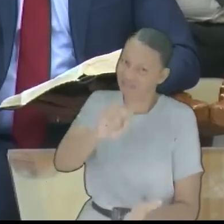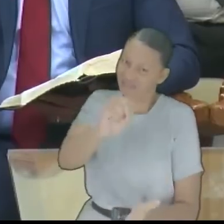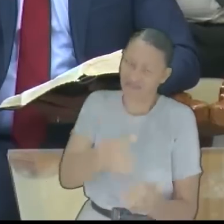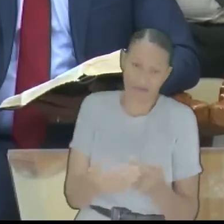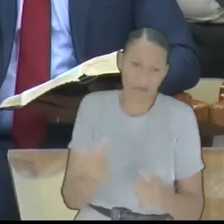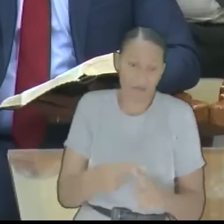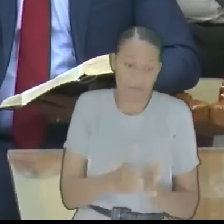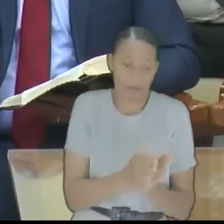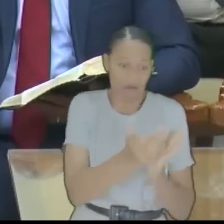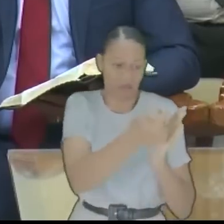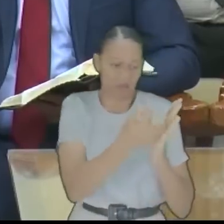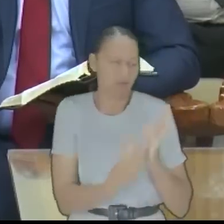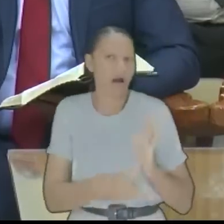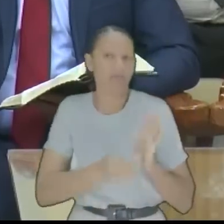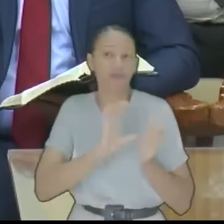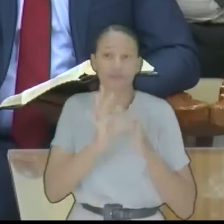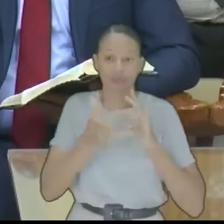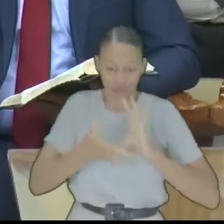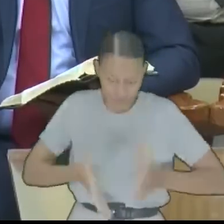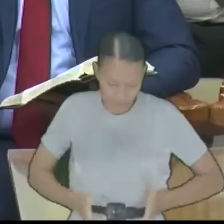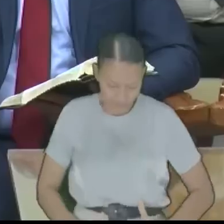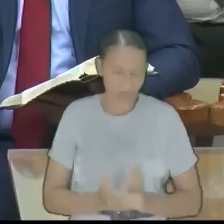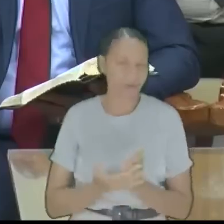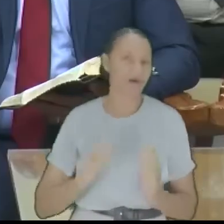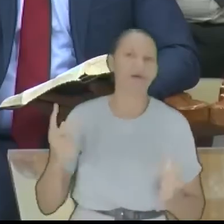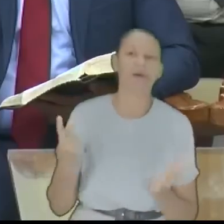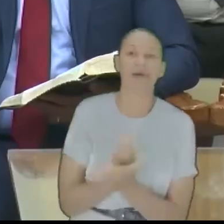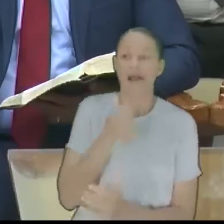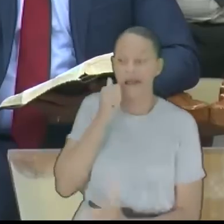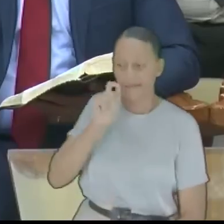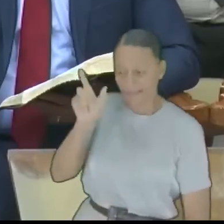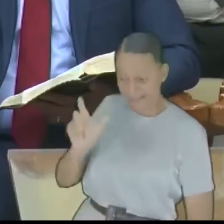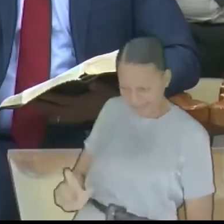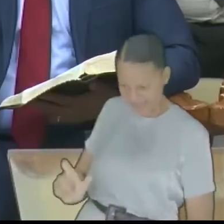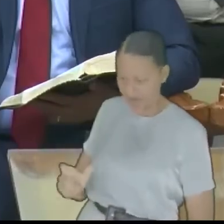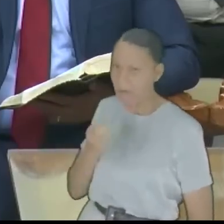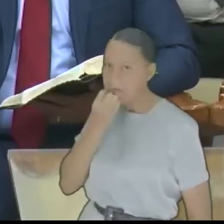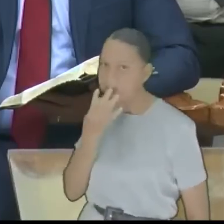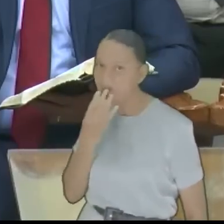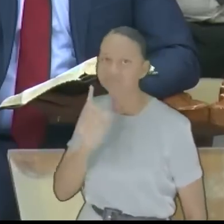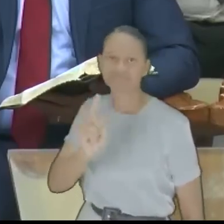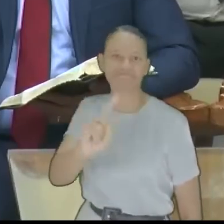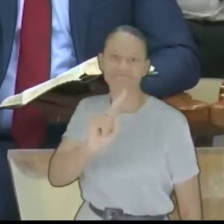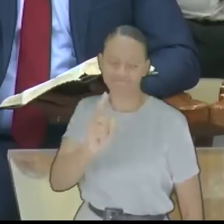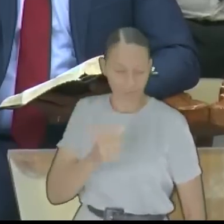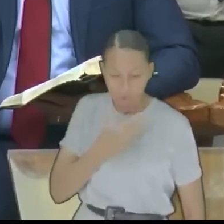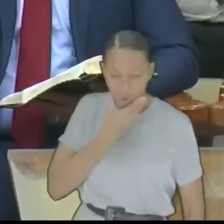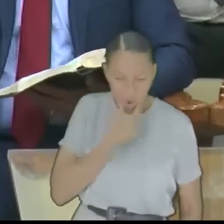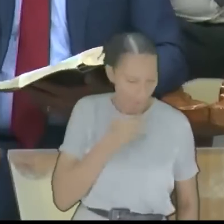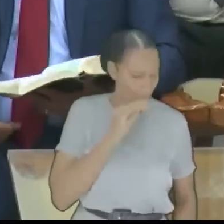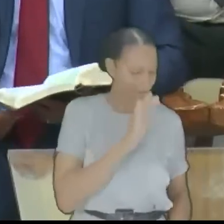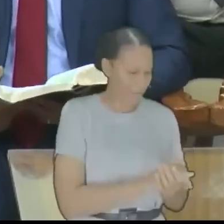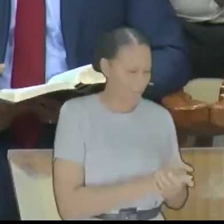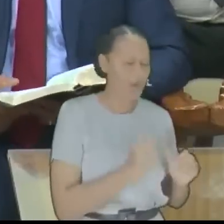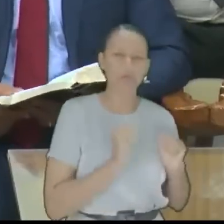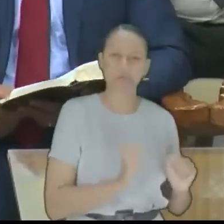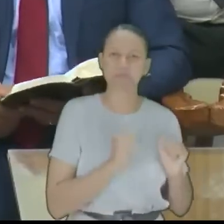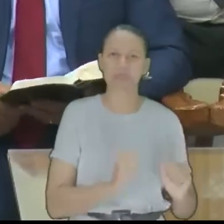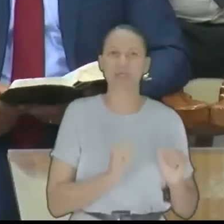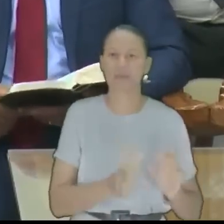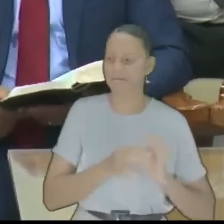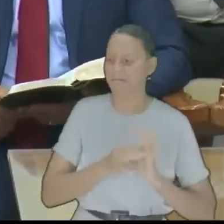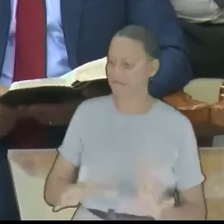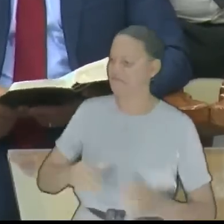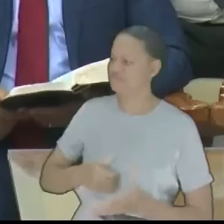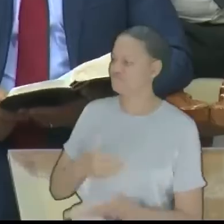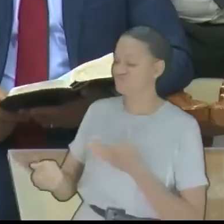diz que antes de Cristo vir à terra, a situação da mulher não era boa. O marido, ele podia deixar a